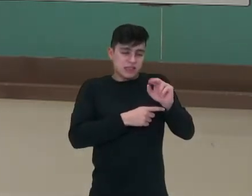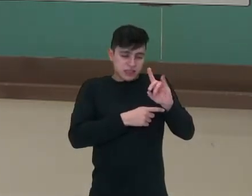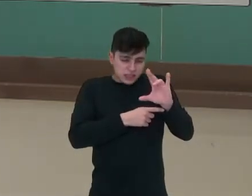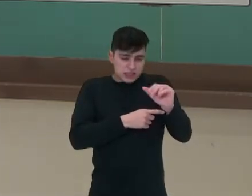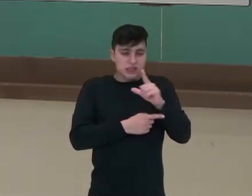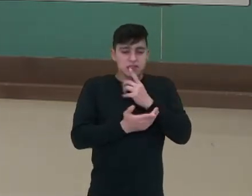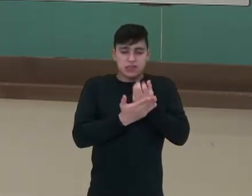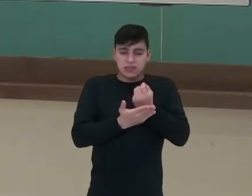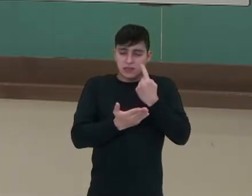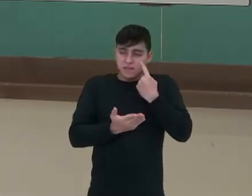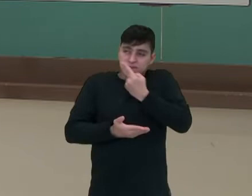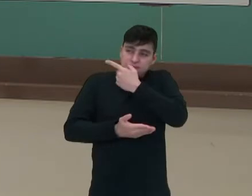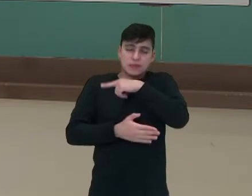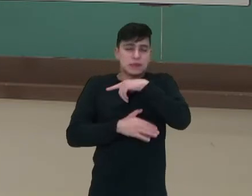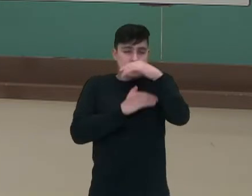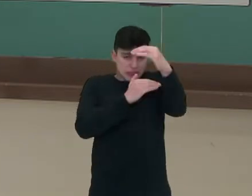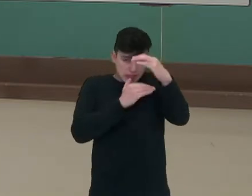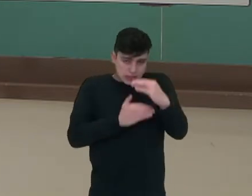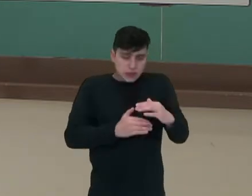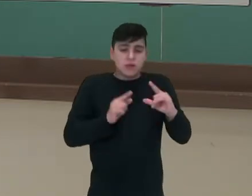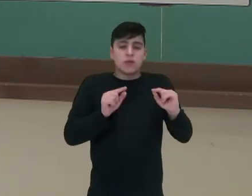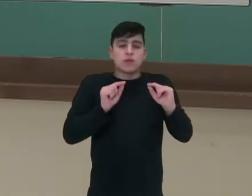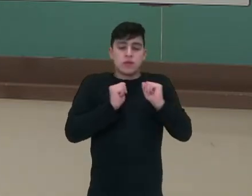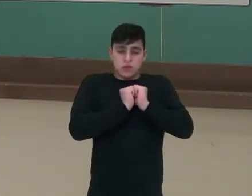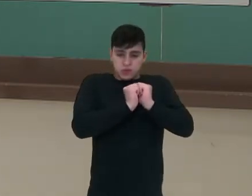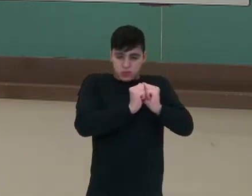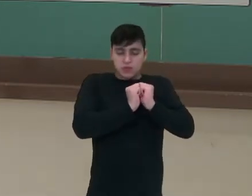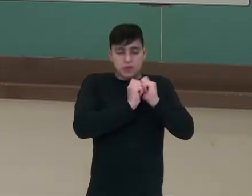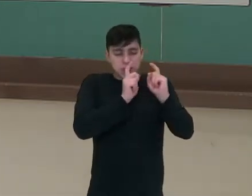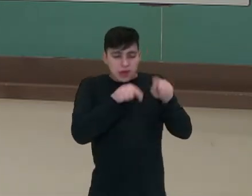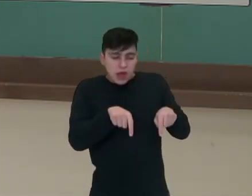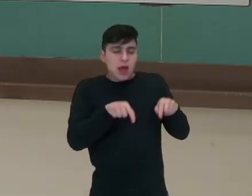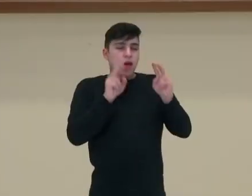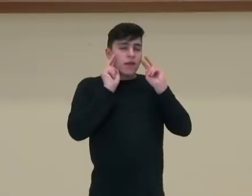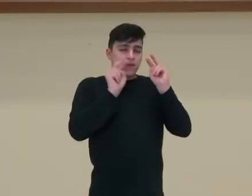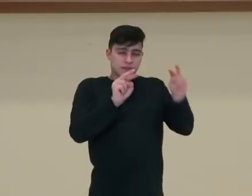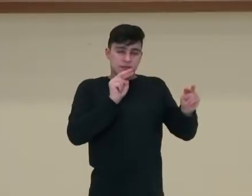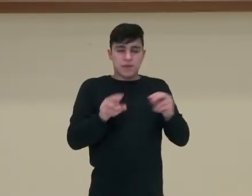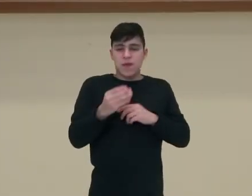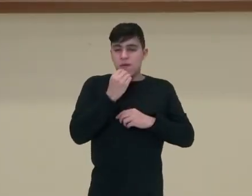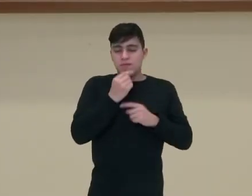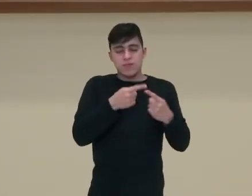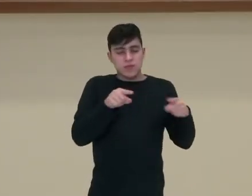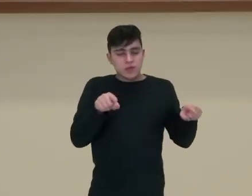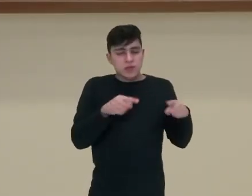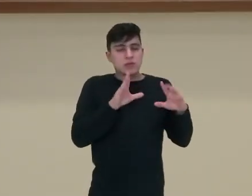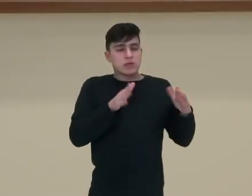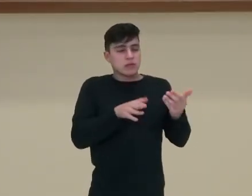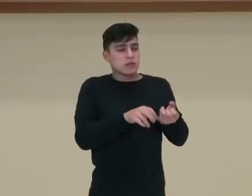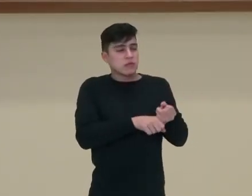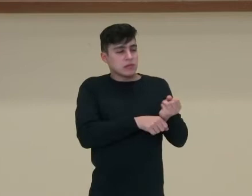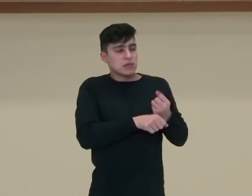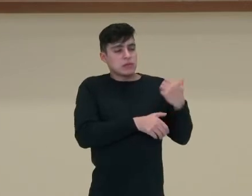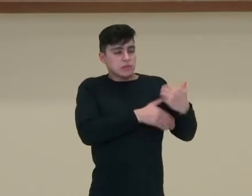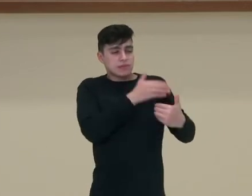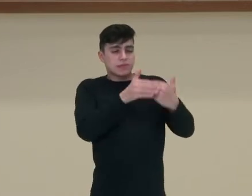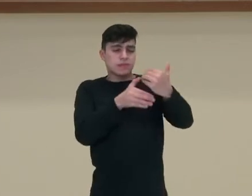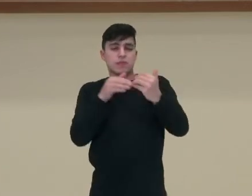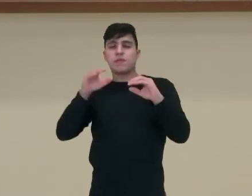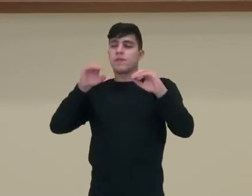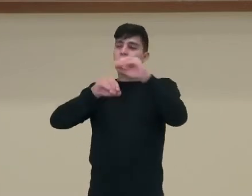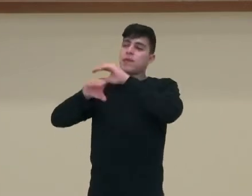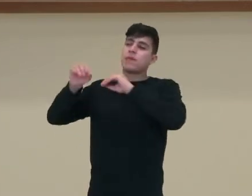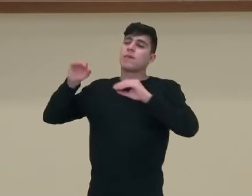partitura registradinha também, para que a gente possa acompanhar. É claro que a Ciranda Cirandinha ela também foi passada de forma oral, né?